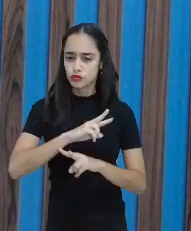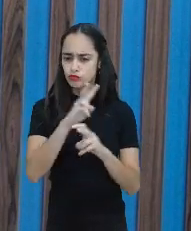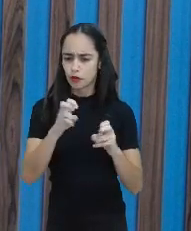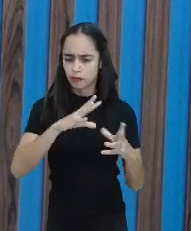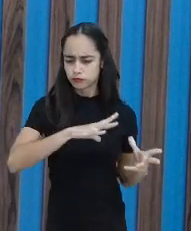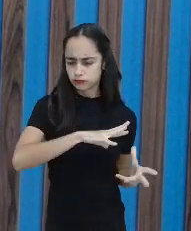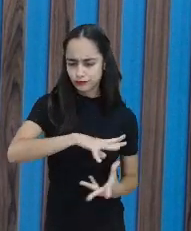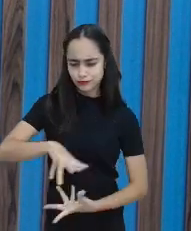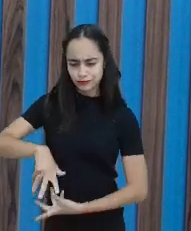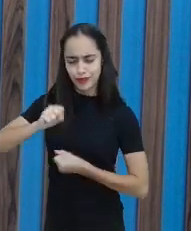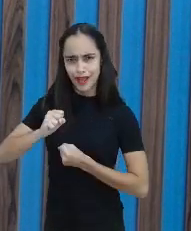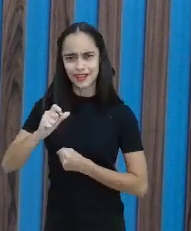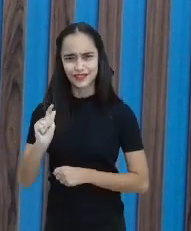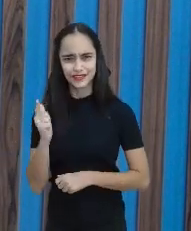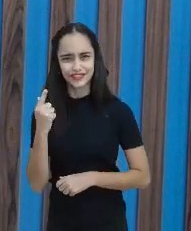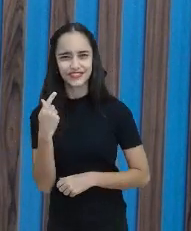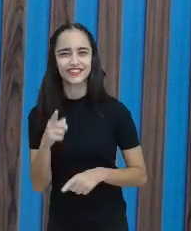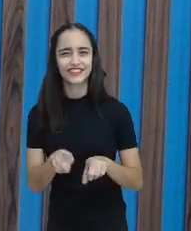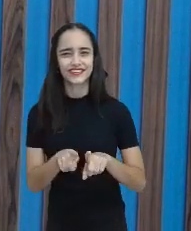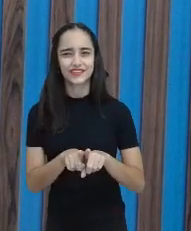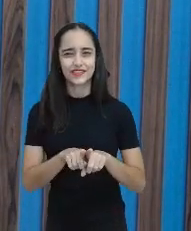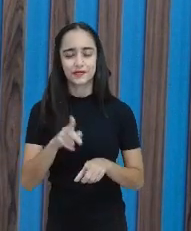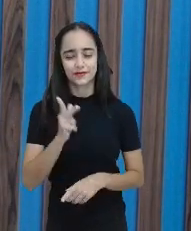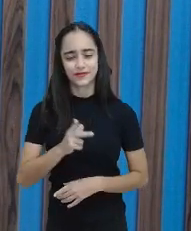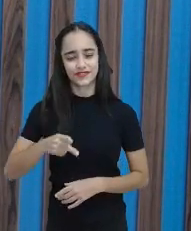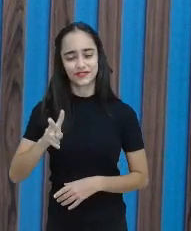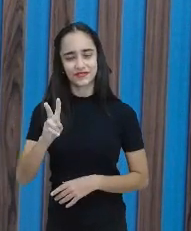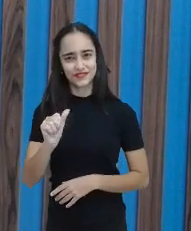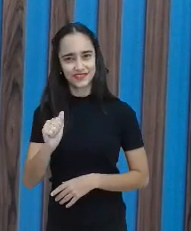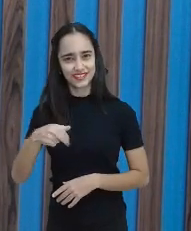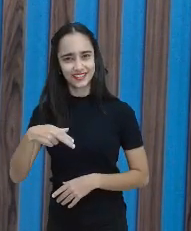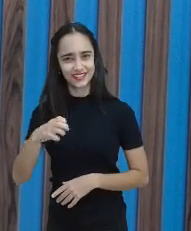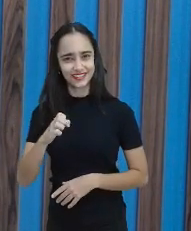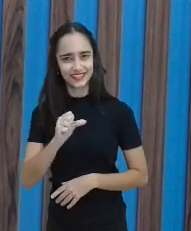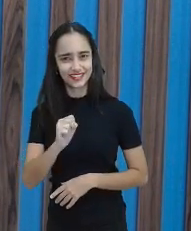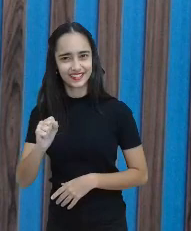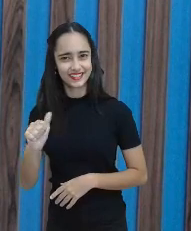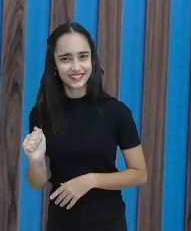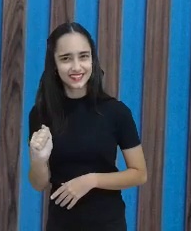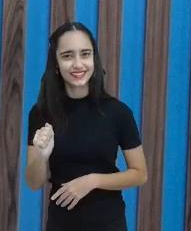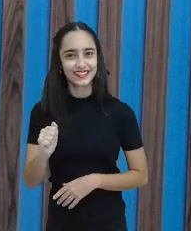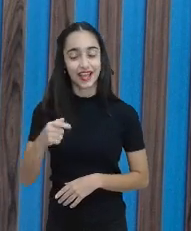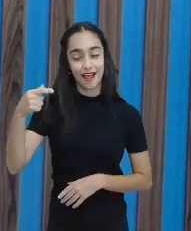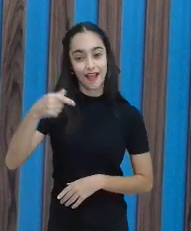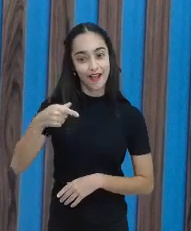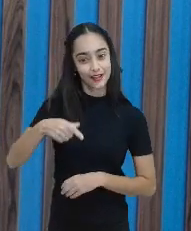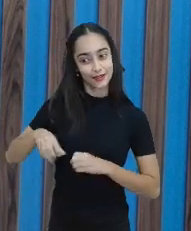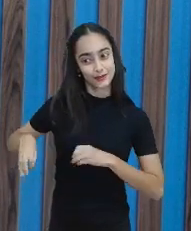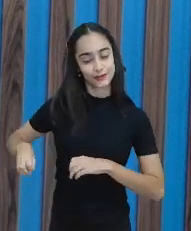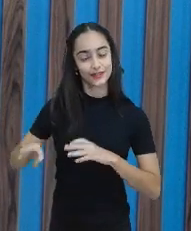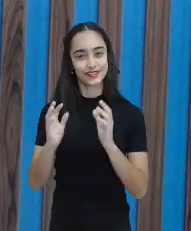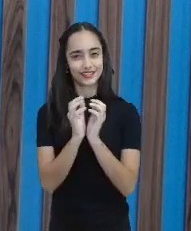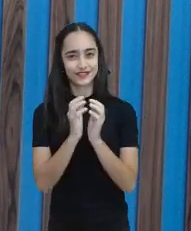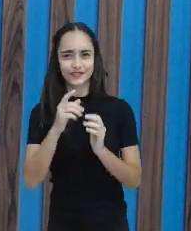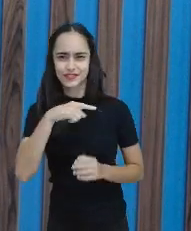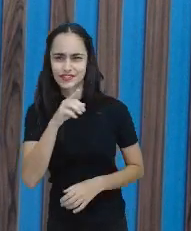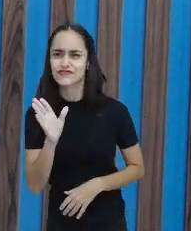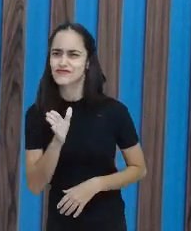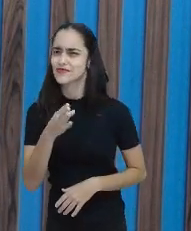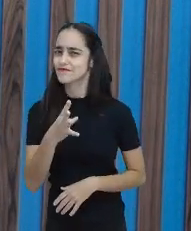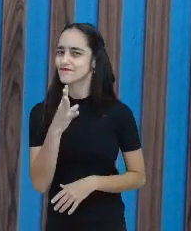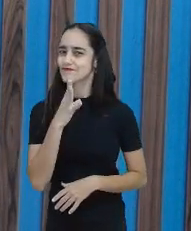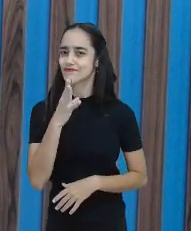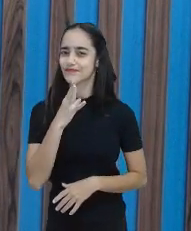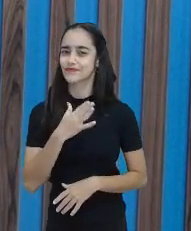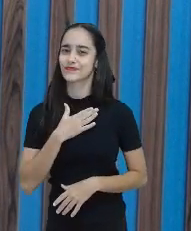e geografia. Eu sou professora Vanessa, da Escola Municipal para Aulas Digitais, e vocês já me conhecem, né?